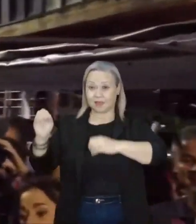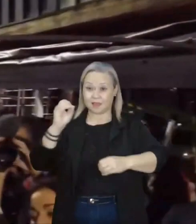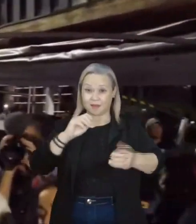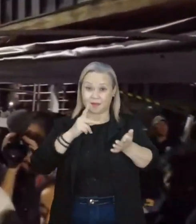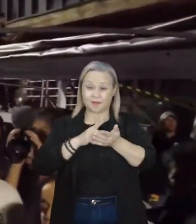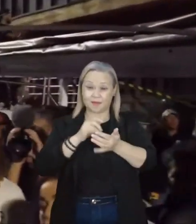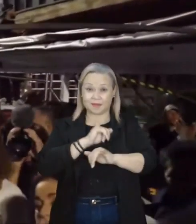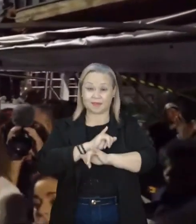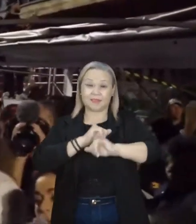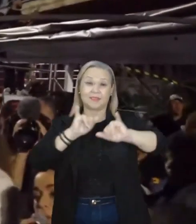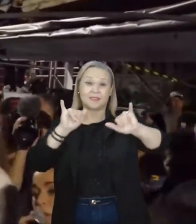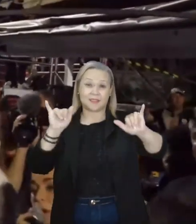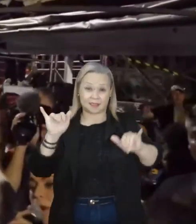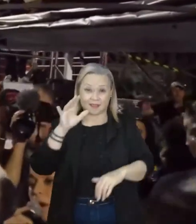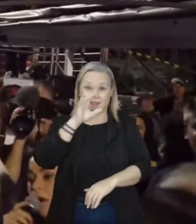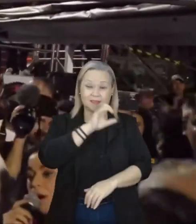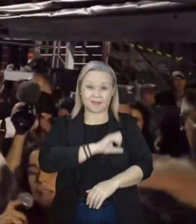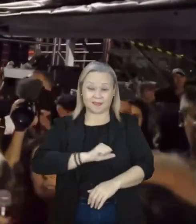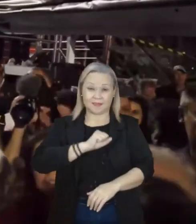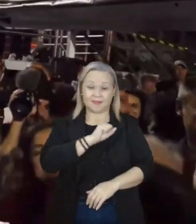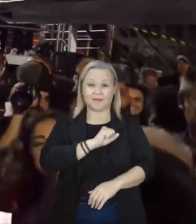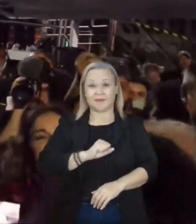declaração de amor pra ele, verdadeiro amor!